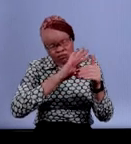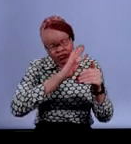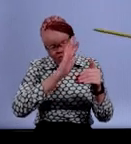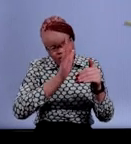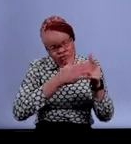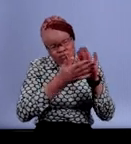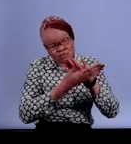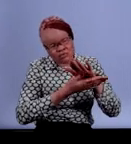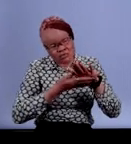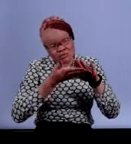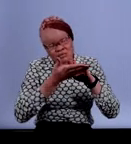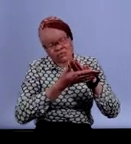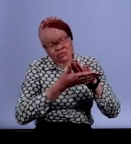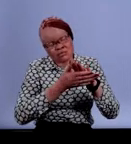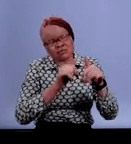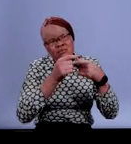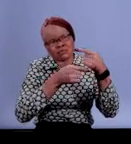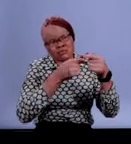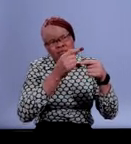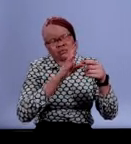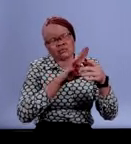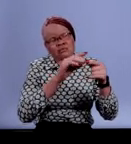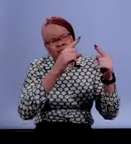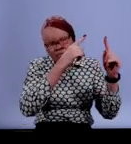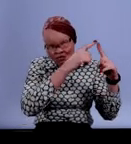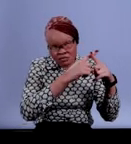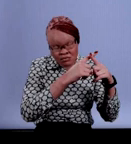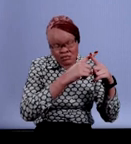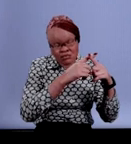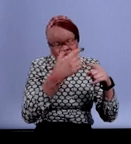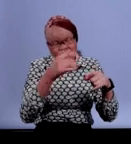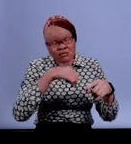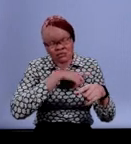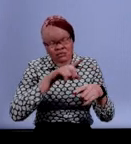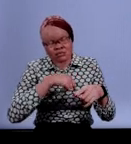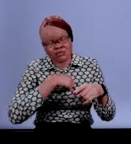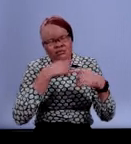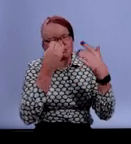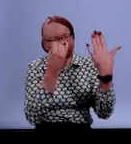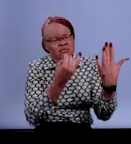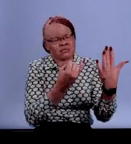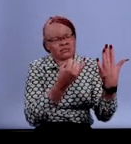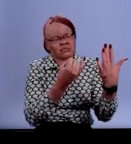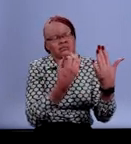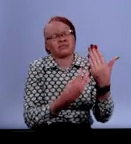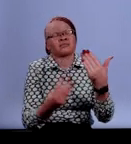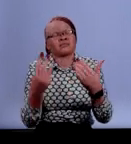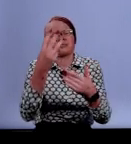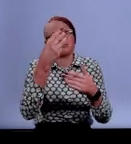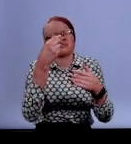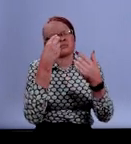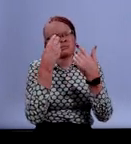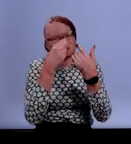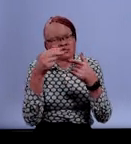que a base fator nesse caso é muito delicado então se nós temos seis e levanta